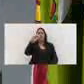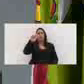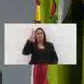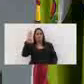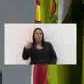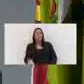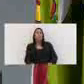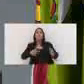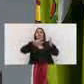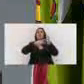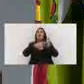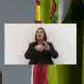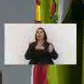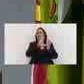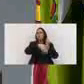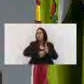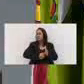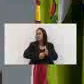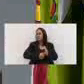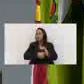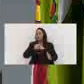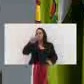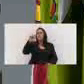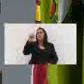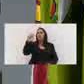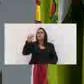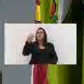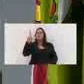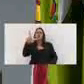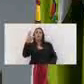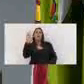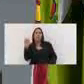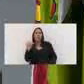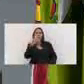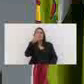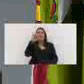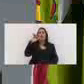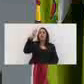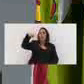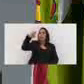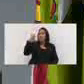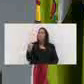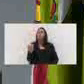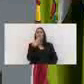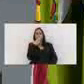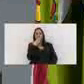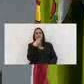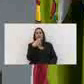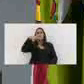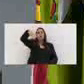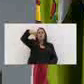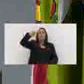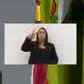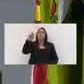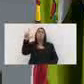Significado de assalto. Roubo, assalto, é o crime que consiste na apropriação indevida de um bem móvel ou alheio, mediante